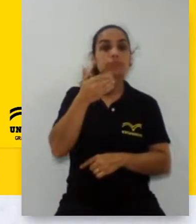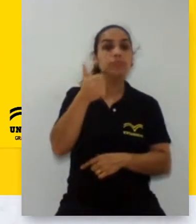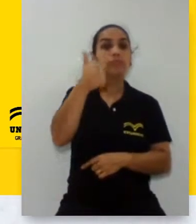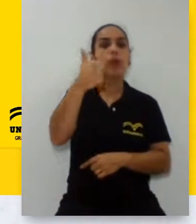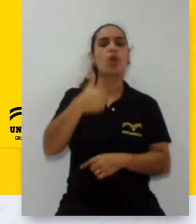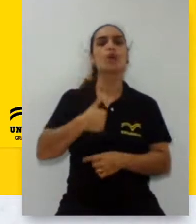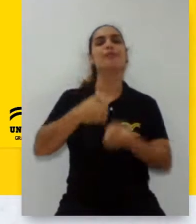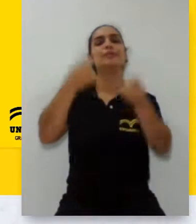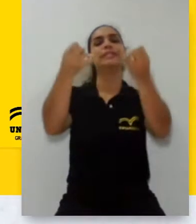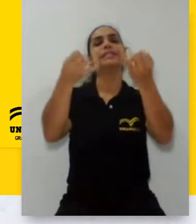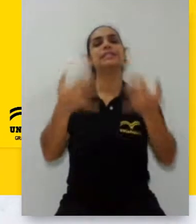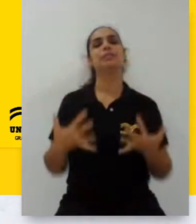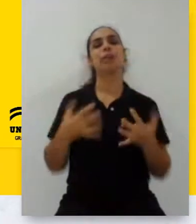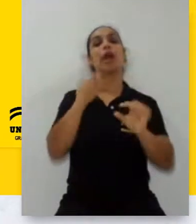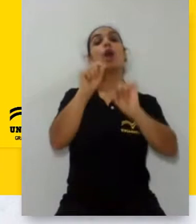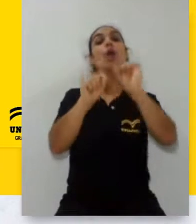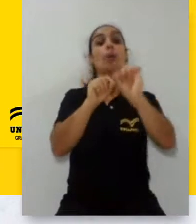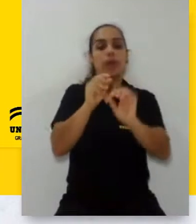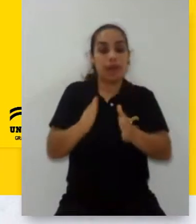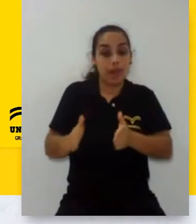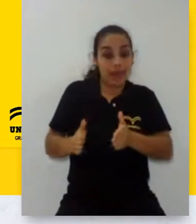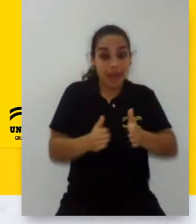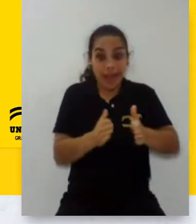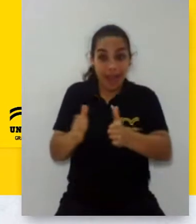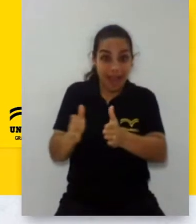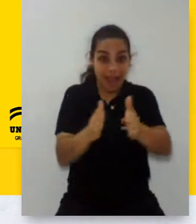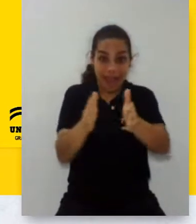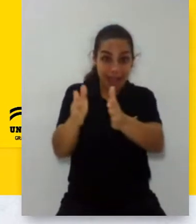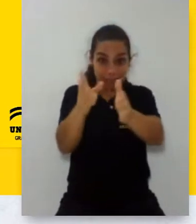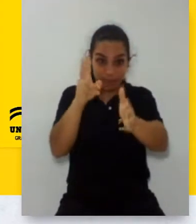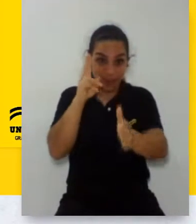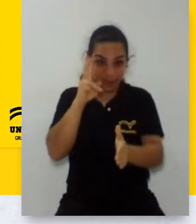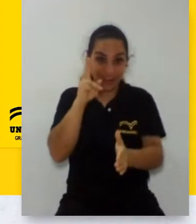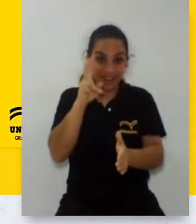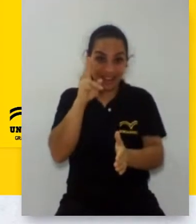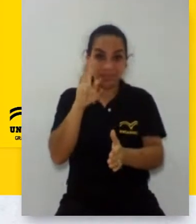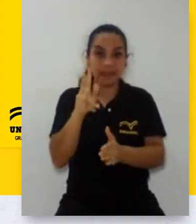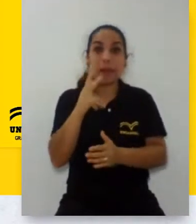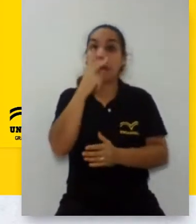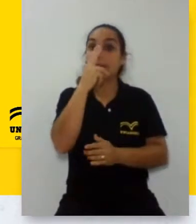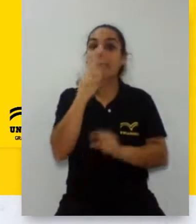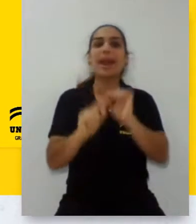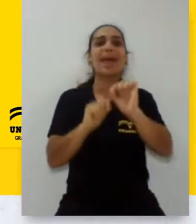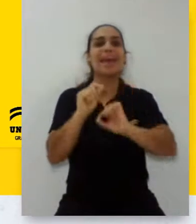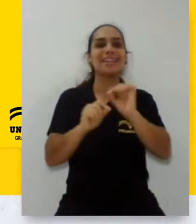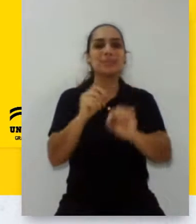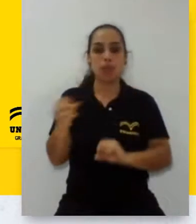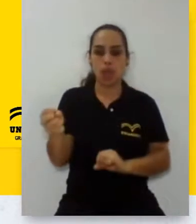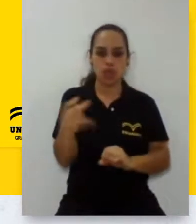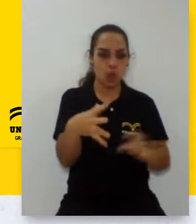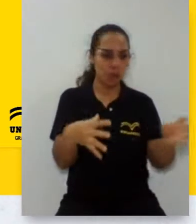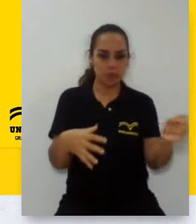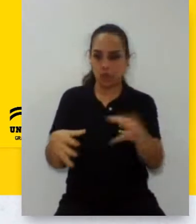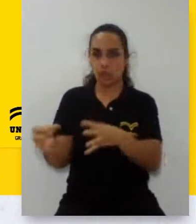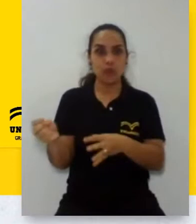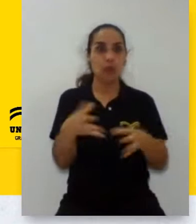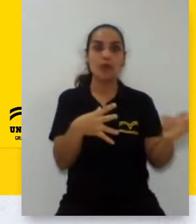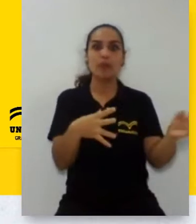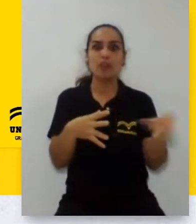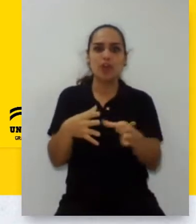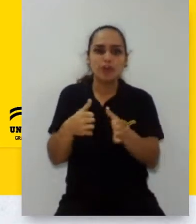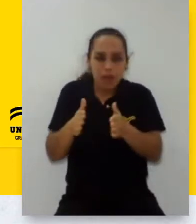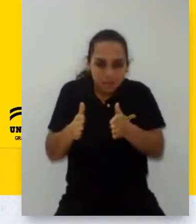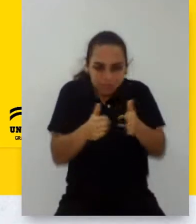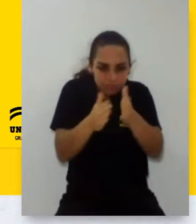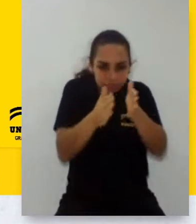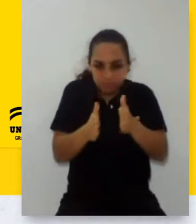a estrada, é o caminho. Então, vão ser criadas novas estradas, digamos assim. Então, vamos ter mais veias, pequenos capilares chegando